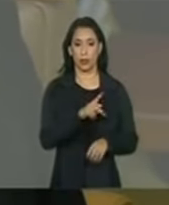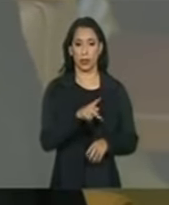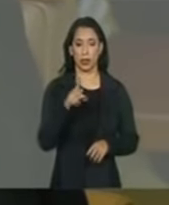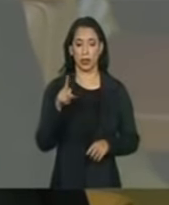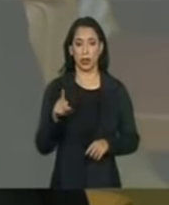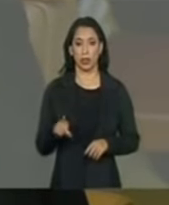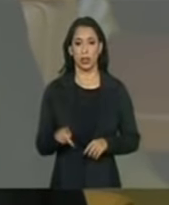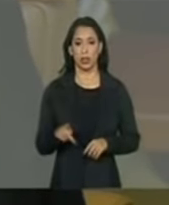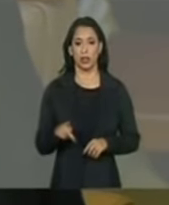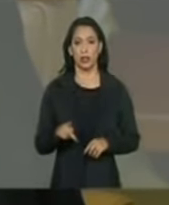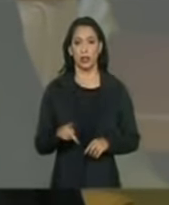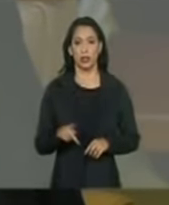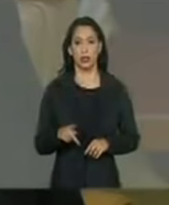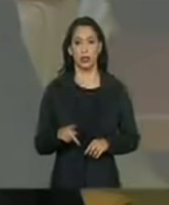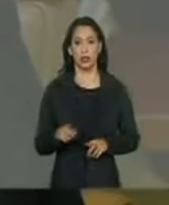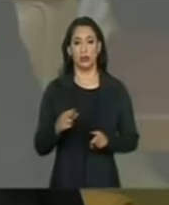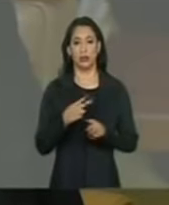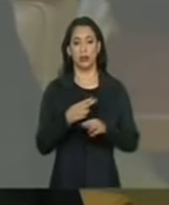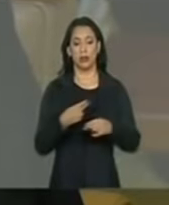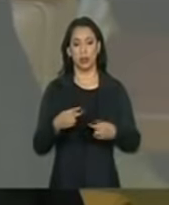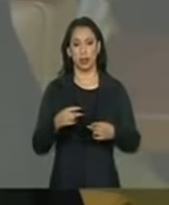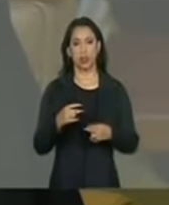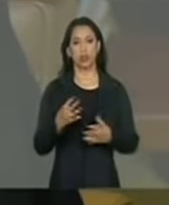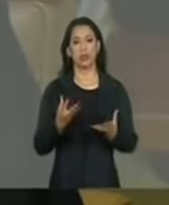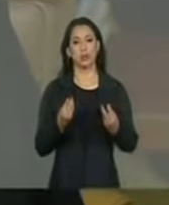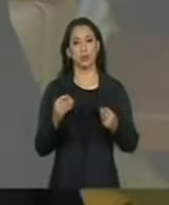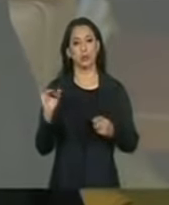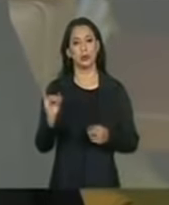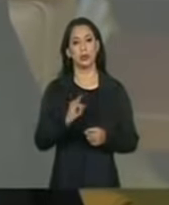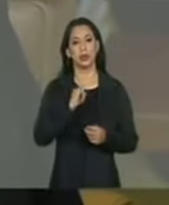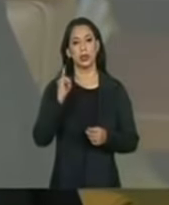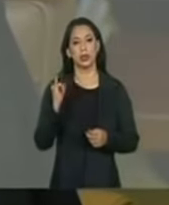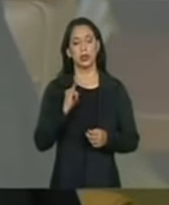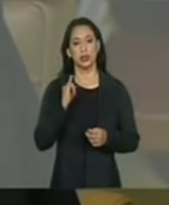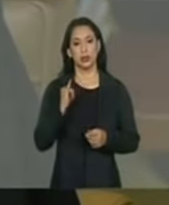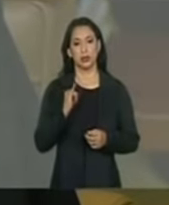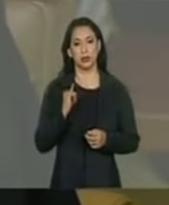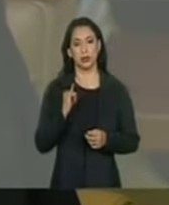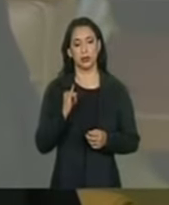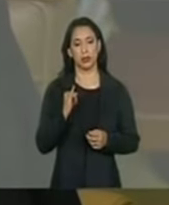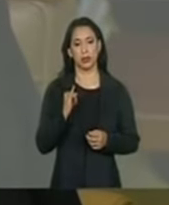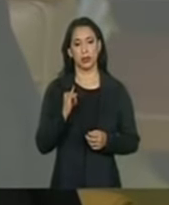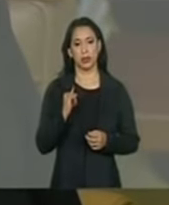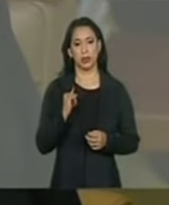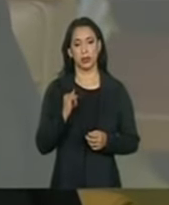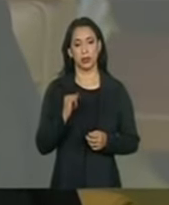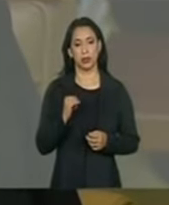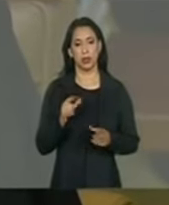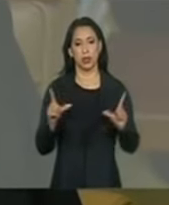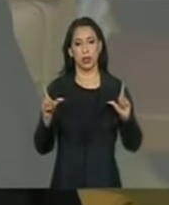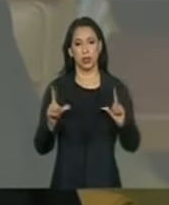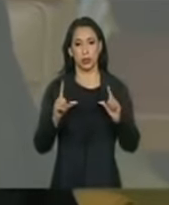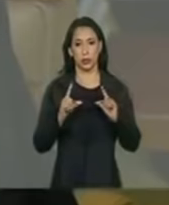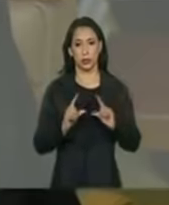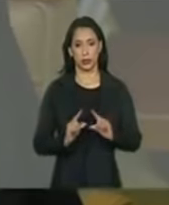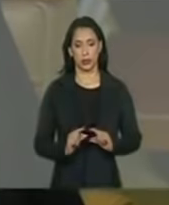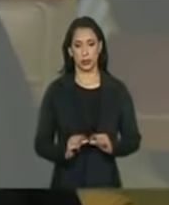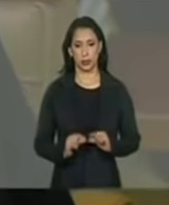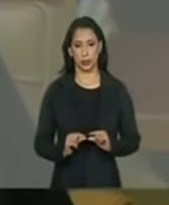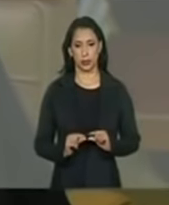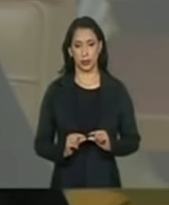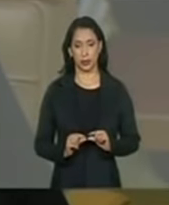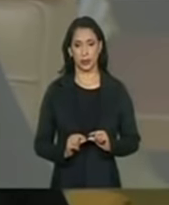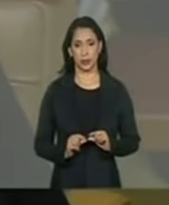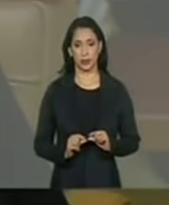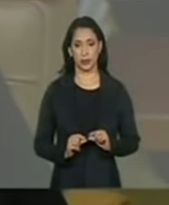um fato que me parece relevante apenas fazer uma sumária observação a respeito dele a